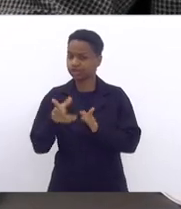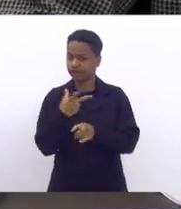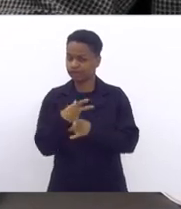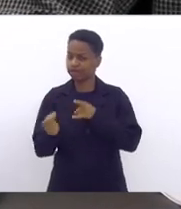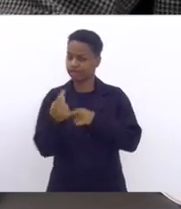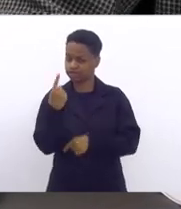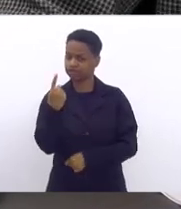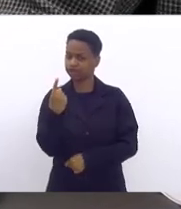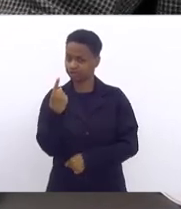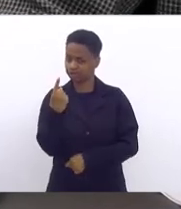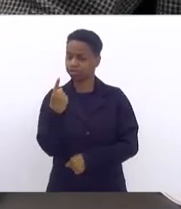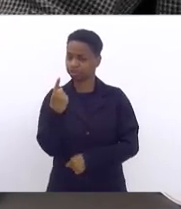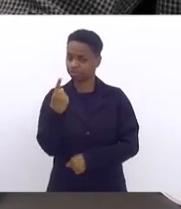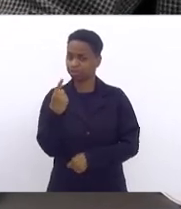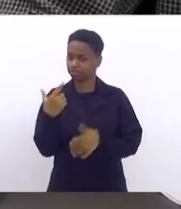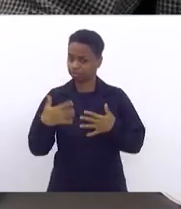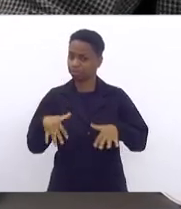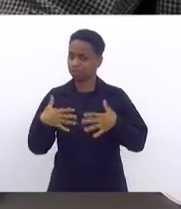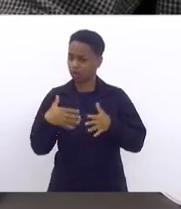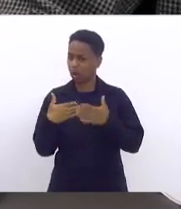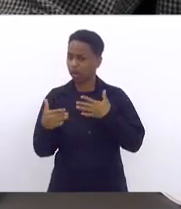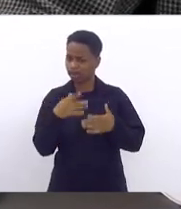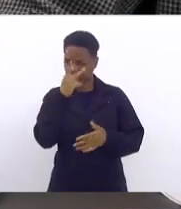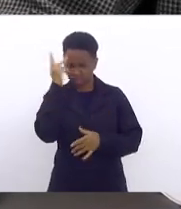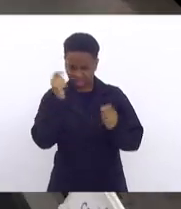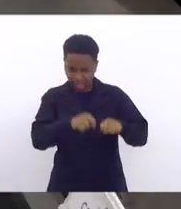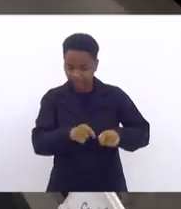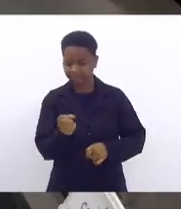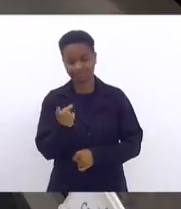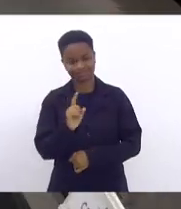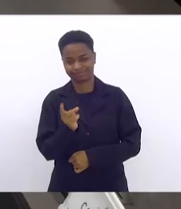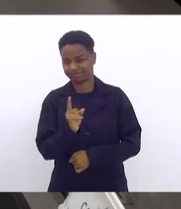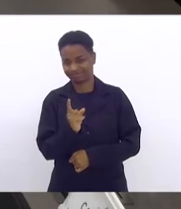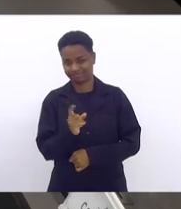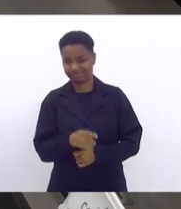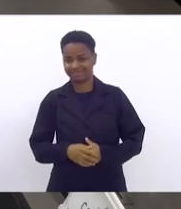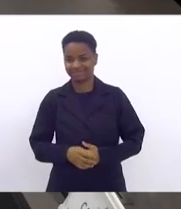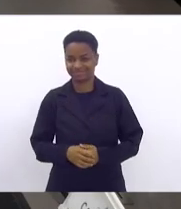uma. Isso não é para qualquer um.